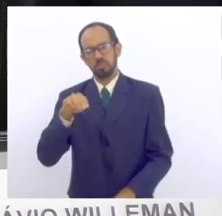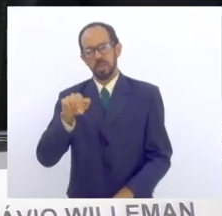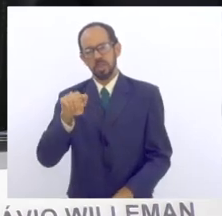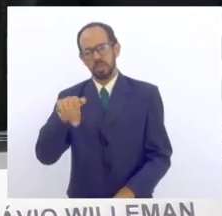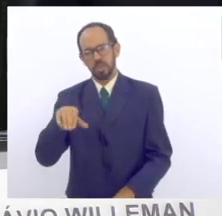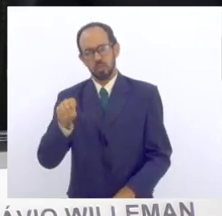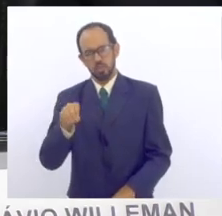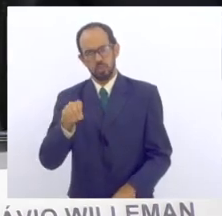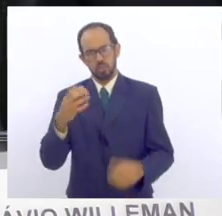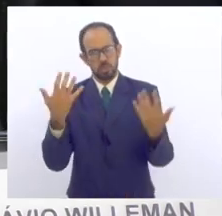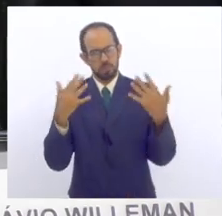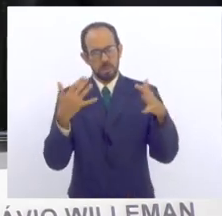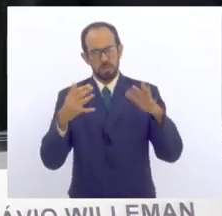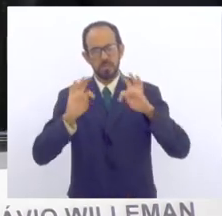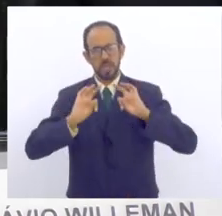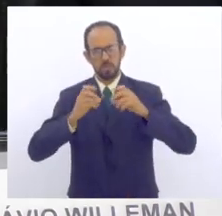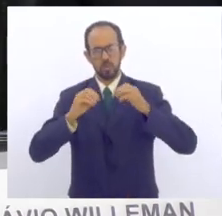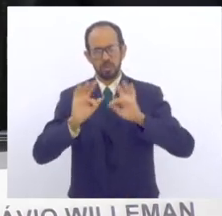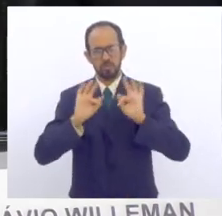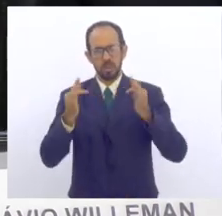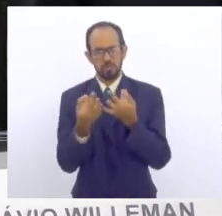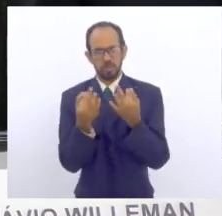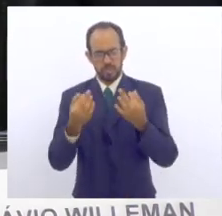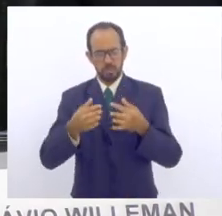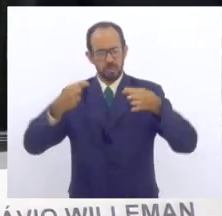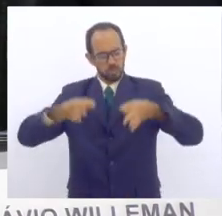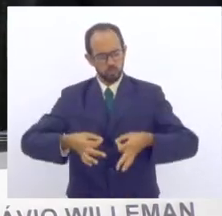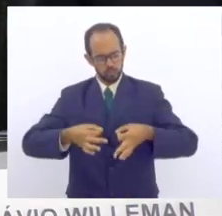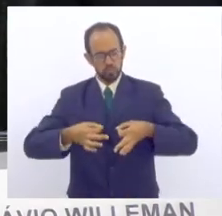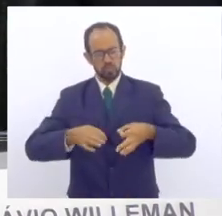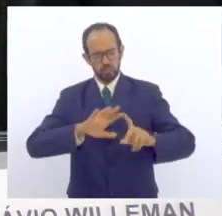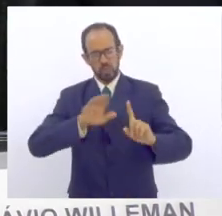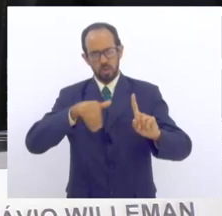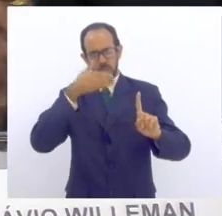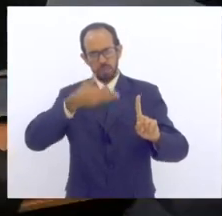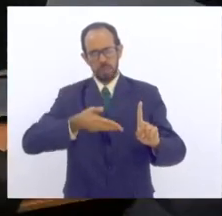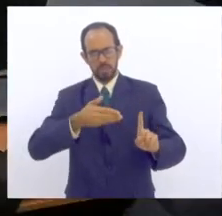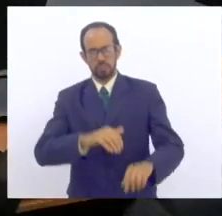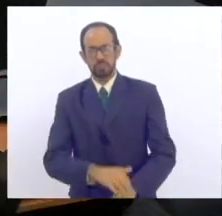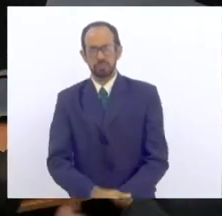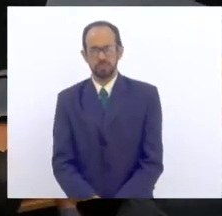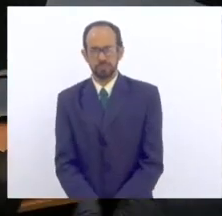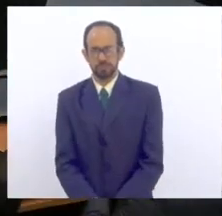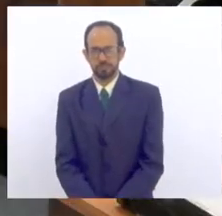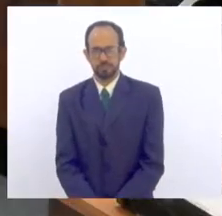parabenizo toda a família pela pela justa envelhecida homenagem agora